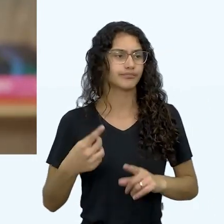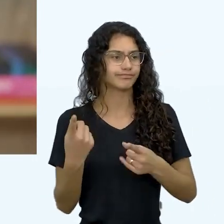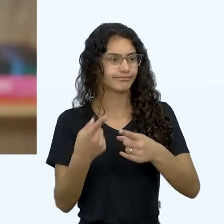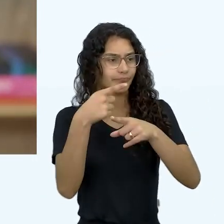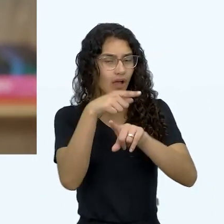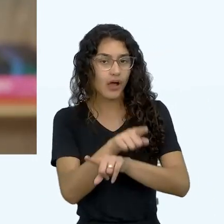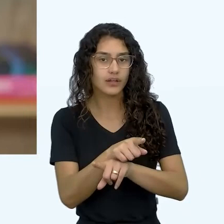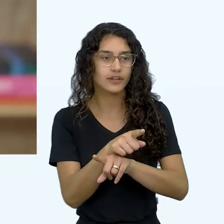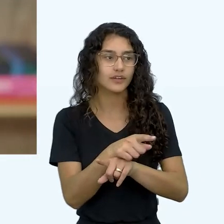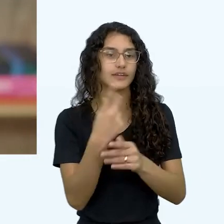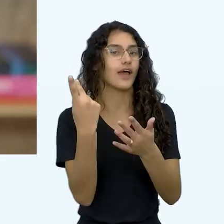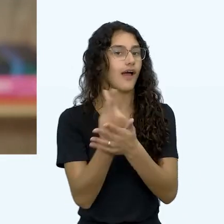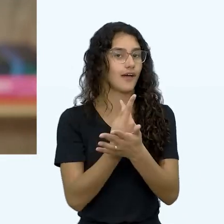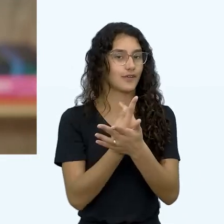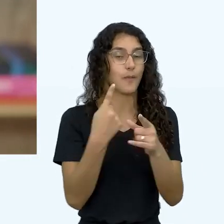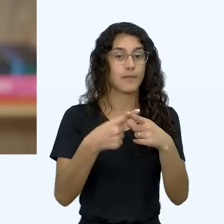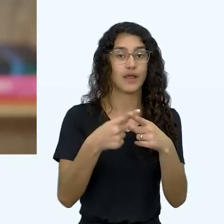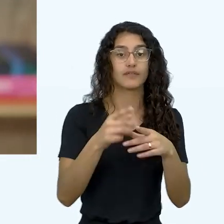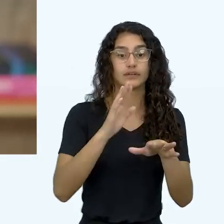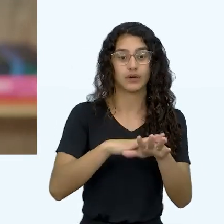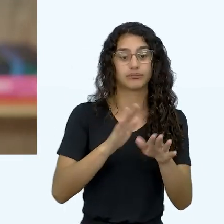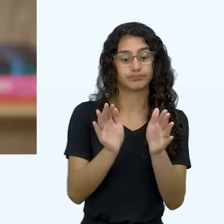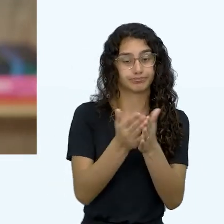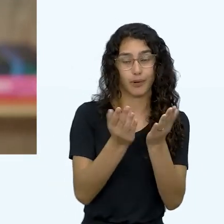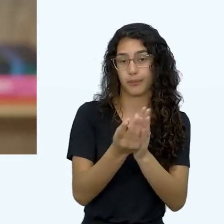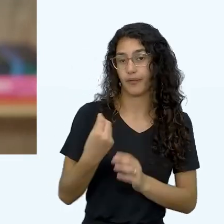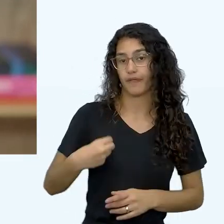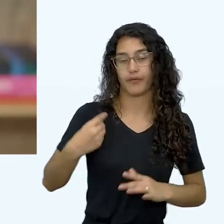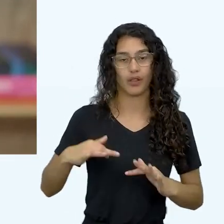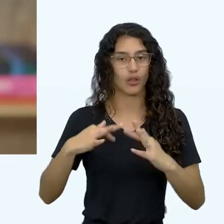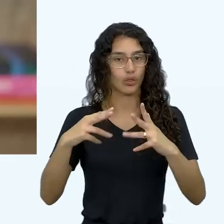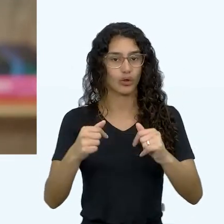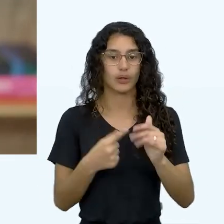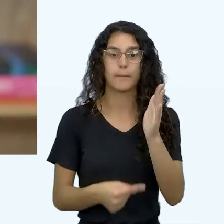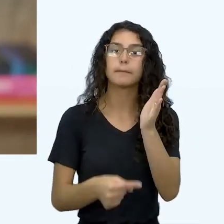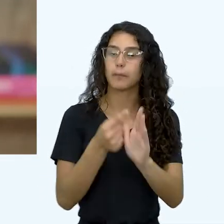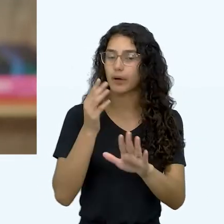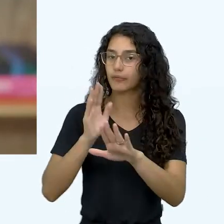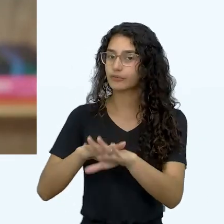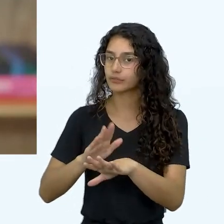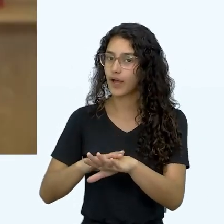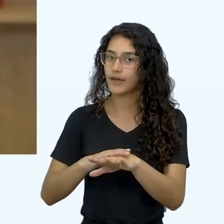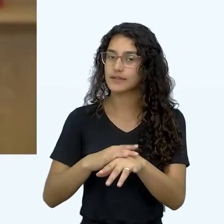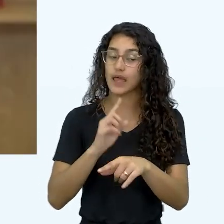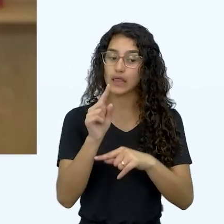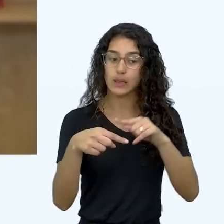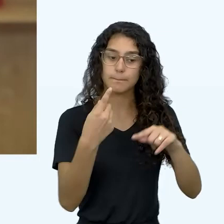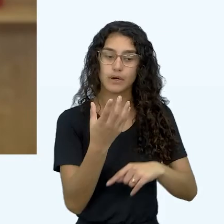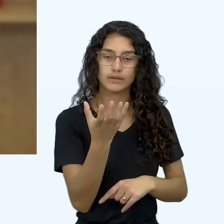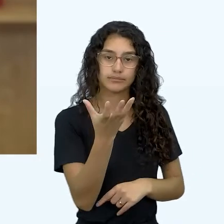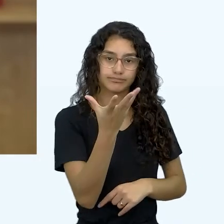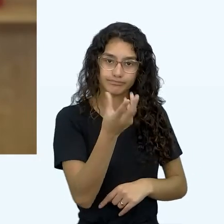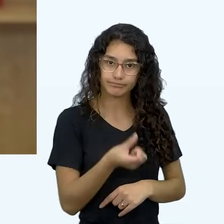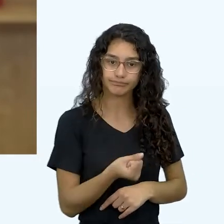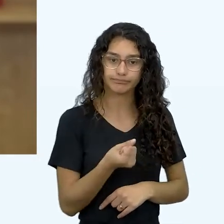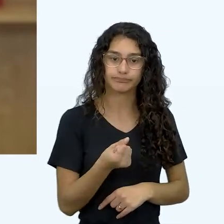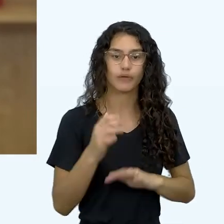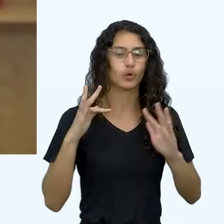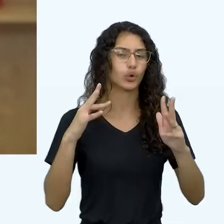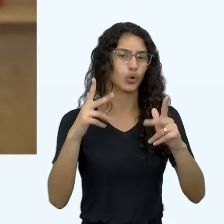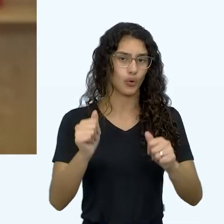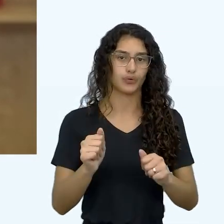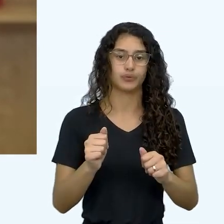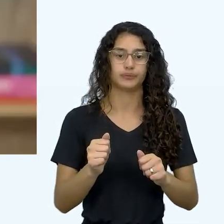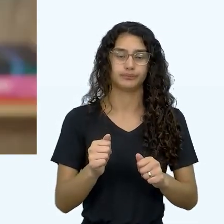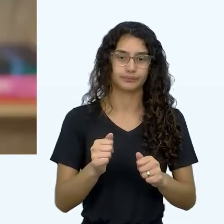plantar, a gente está ferrado, a gente vai acabar sendo pobre pro resto da vida. Então a gente primeiro planta, depois a gente colhe. Todo mundo, sem exceção,